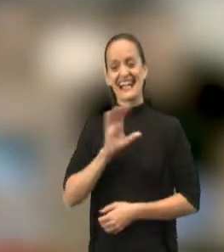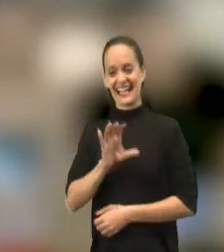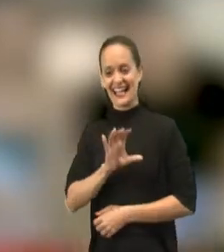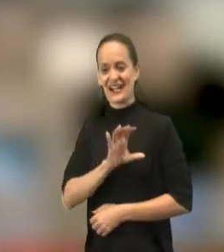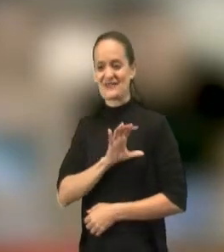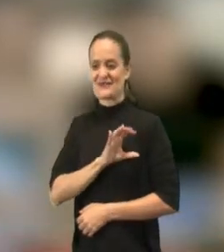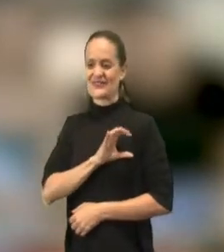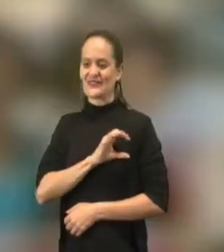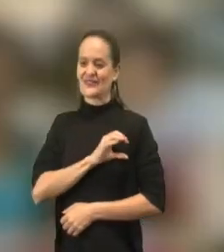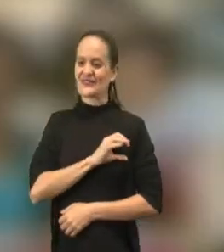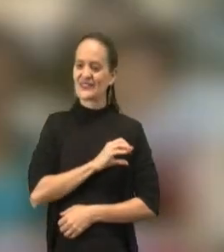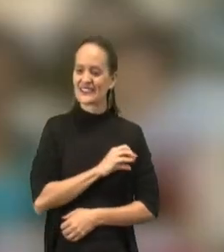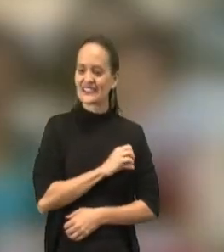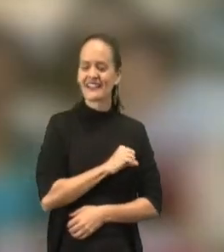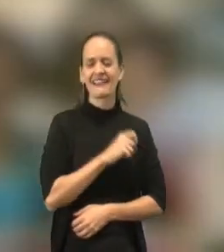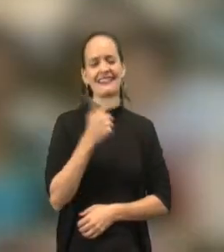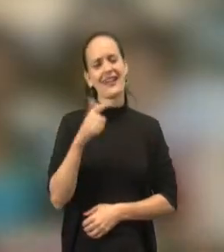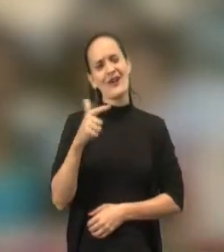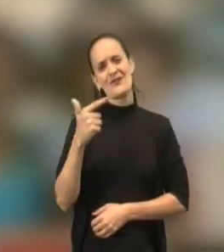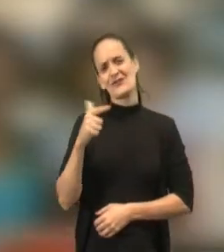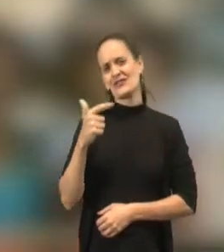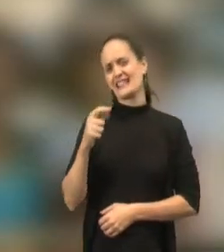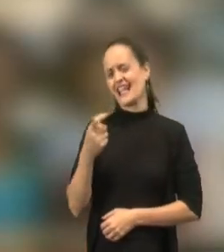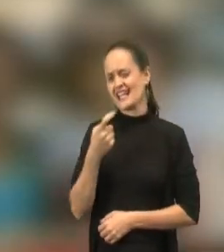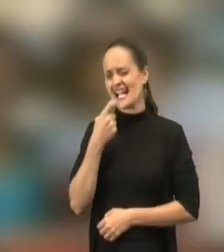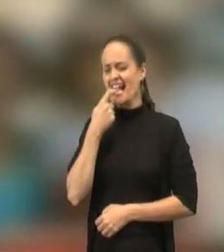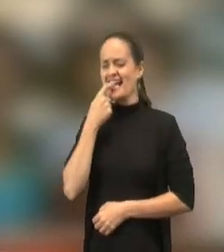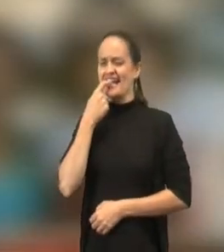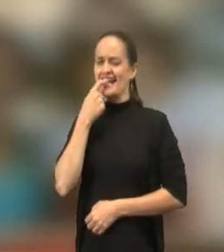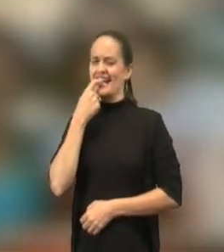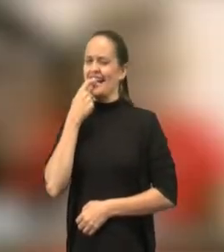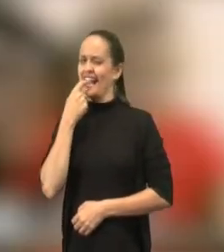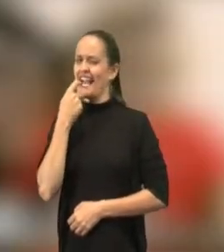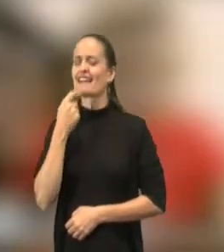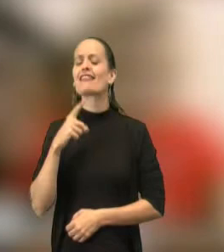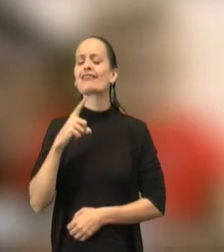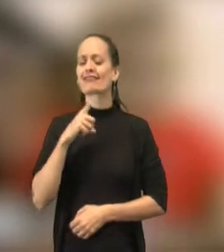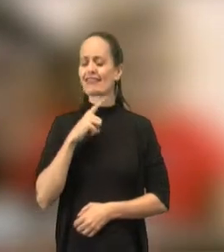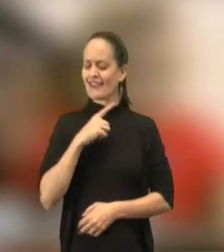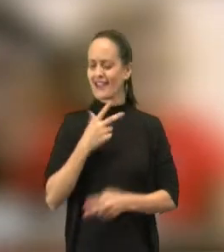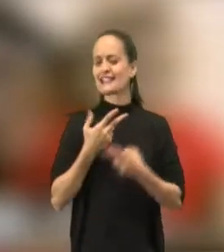Amor que não tem inveja,